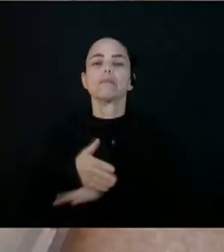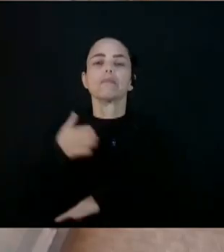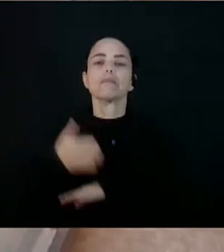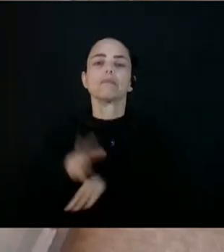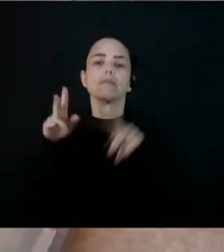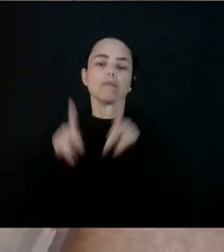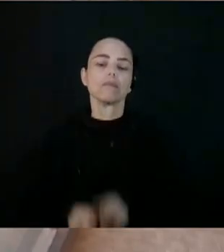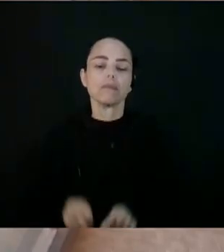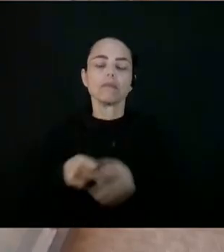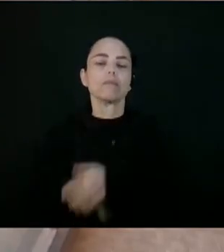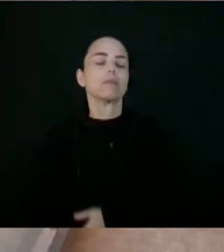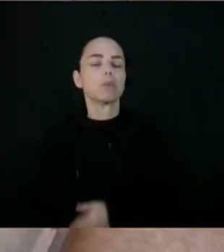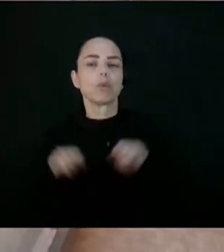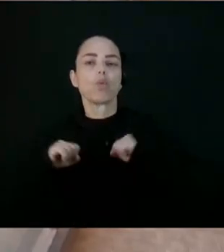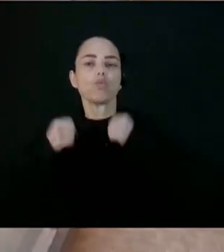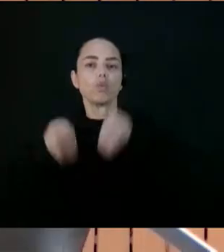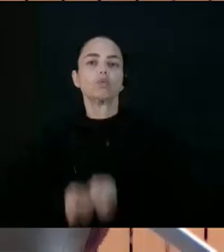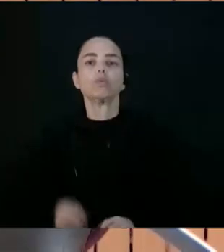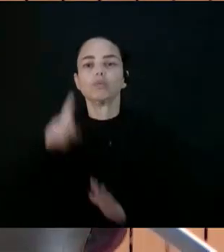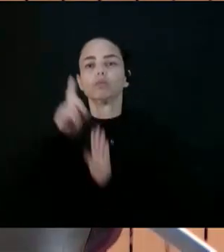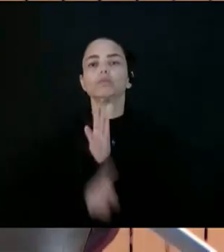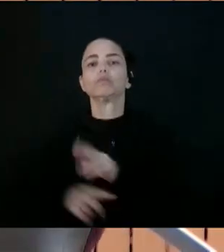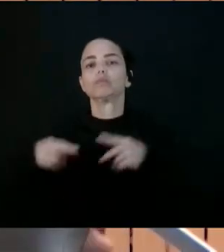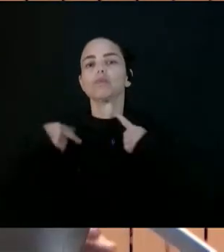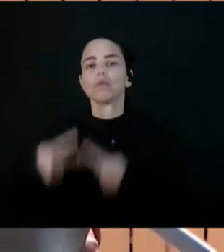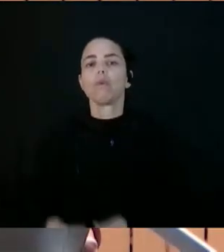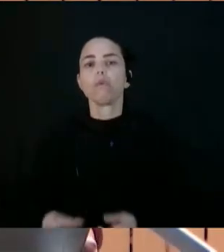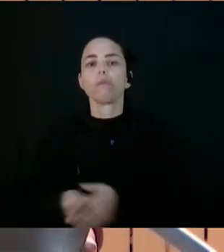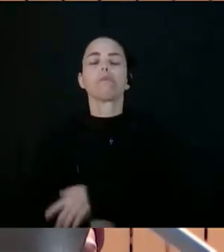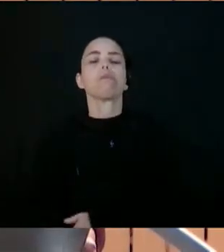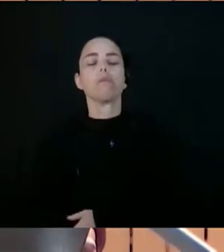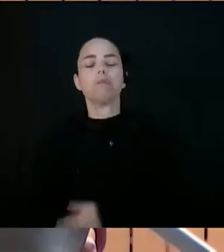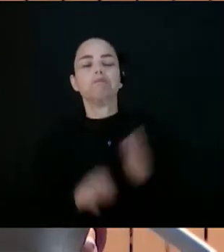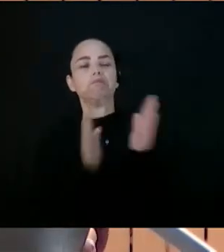e da defesa dos direitos humanos. Foi um brilhante